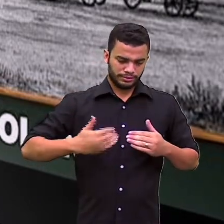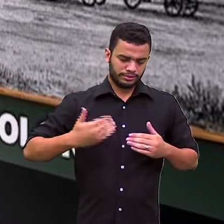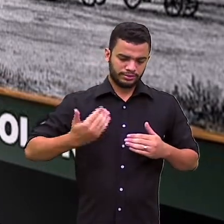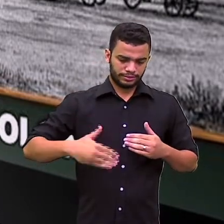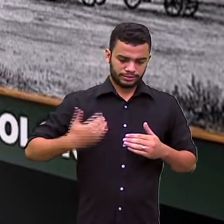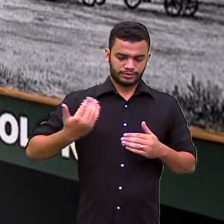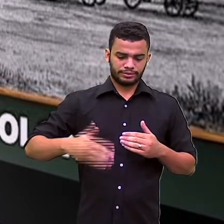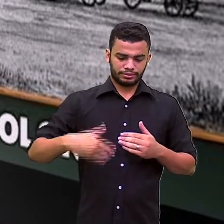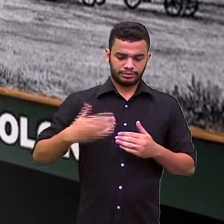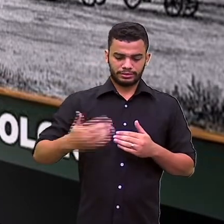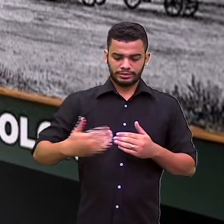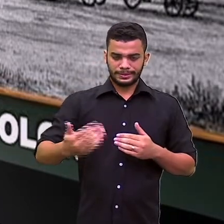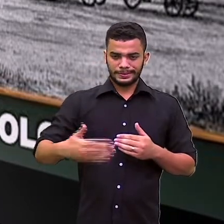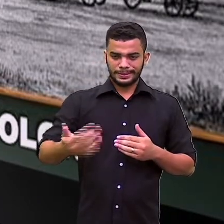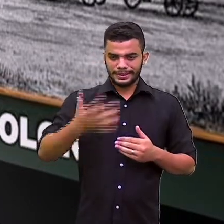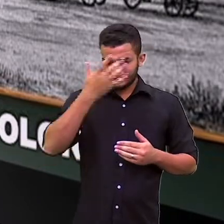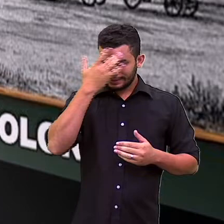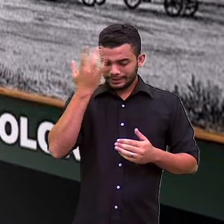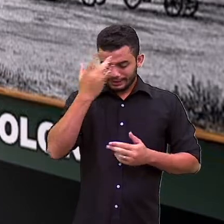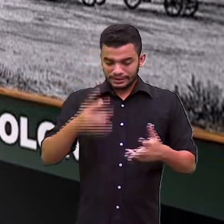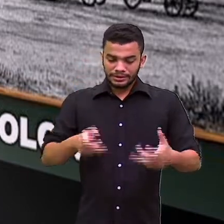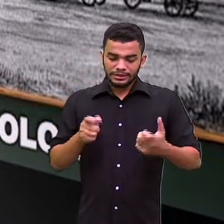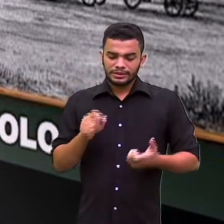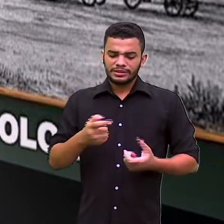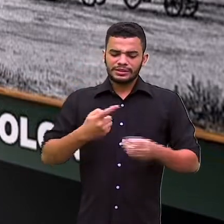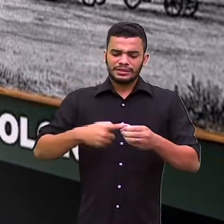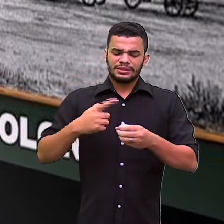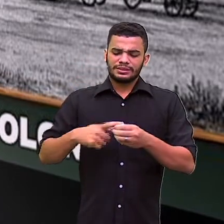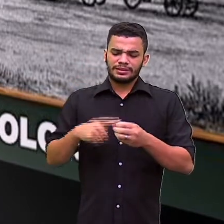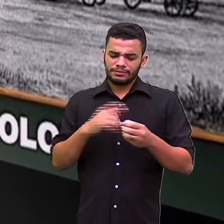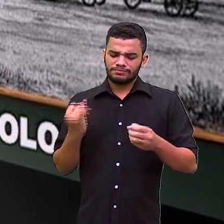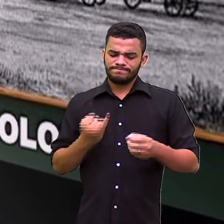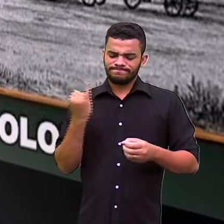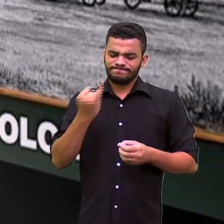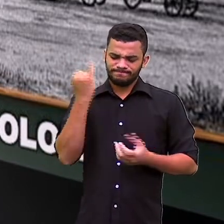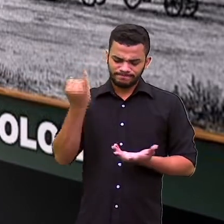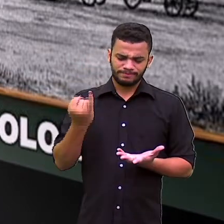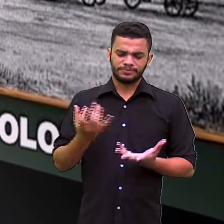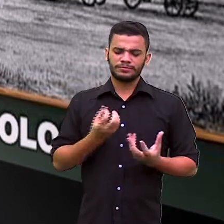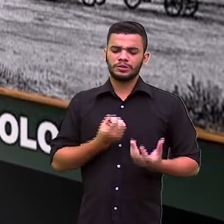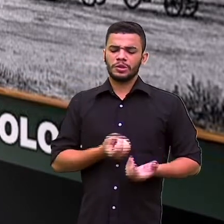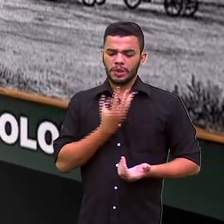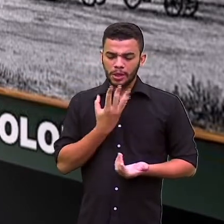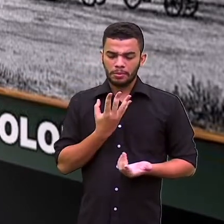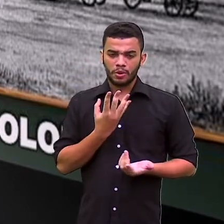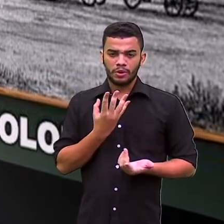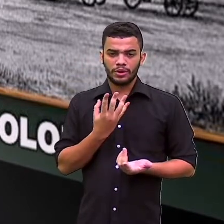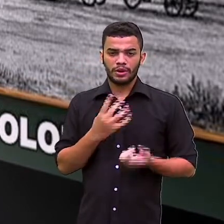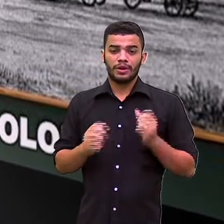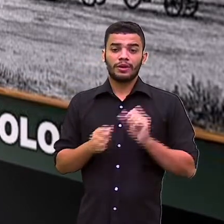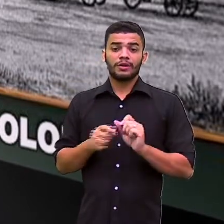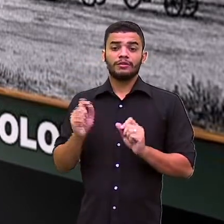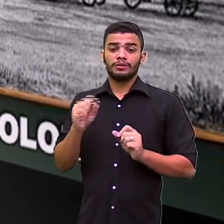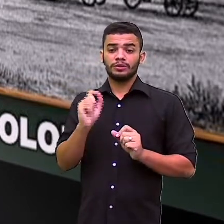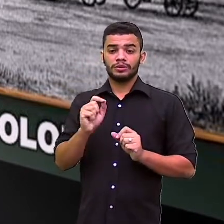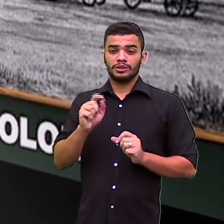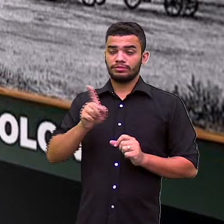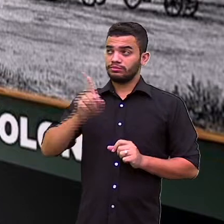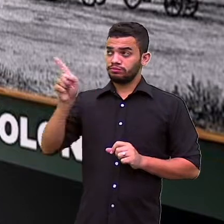sua importância econômica, a coroa instalava no local seu aparelho